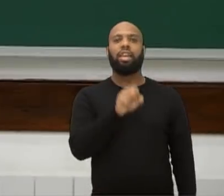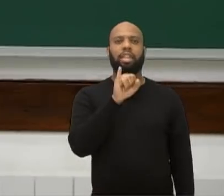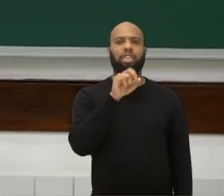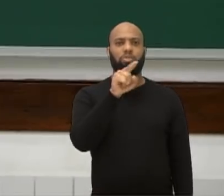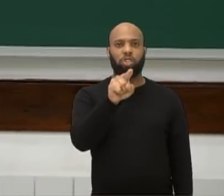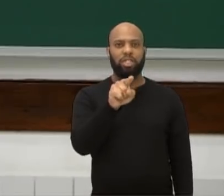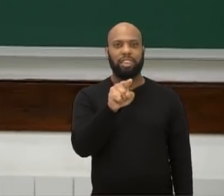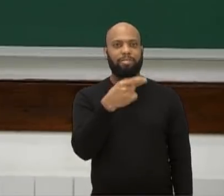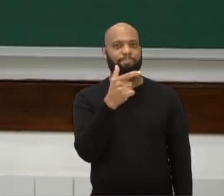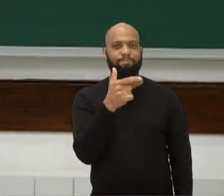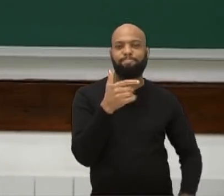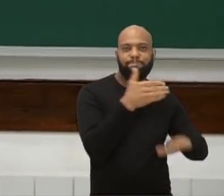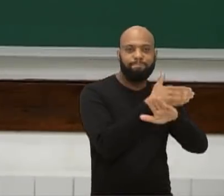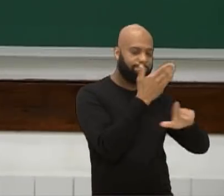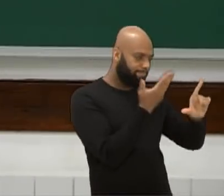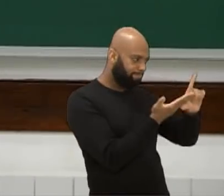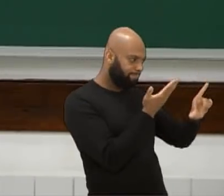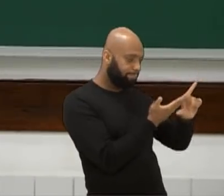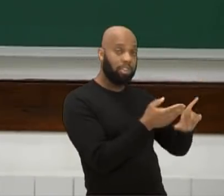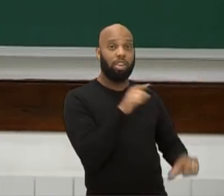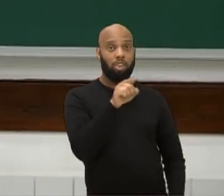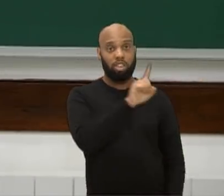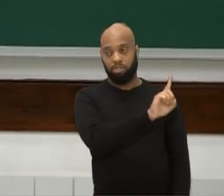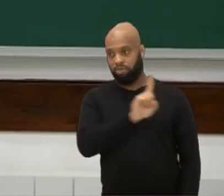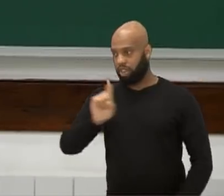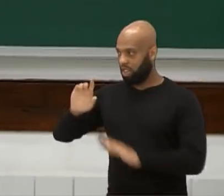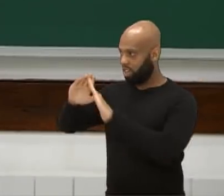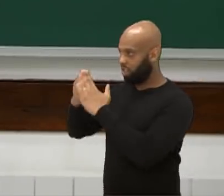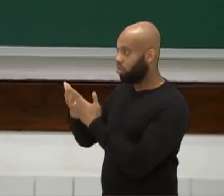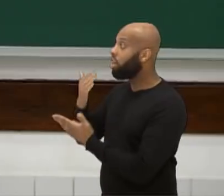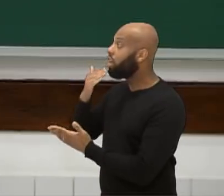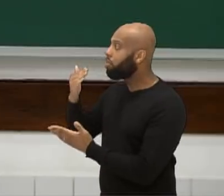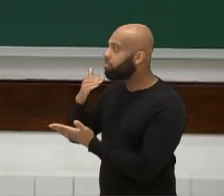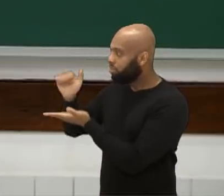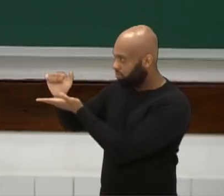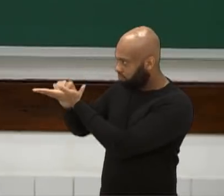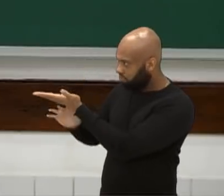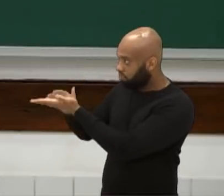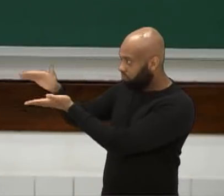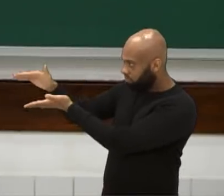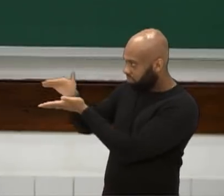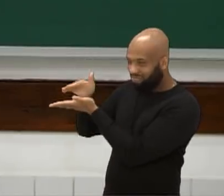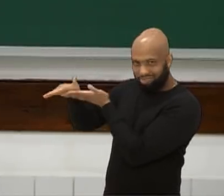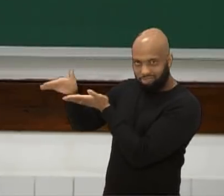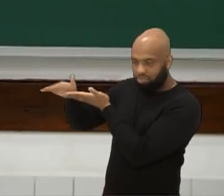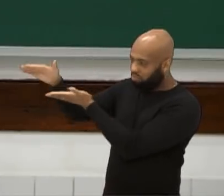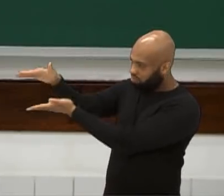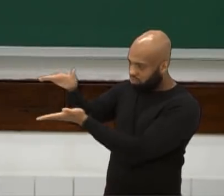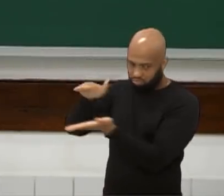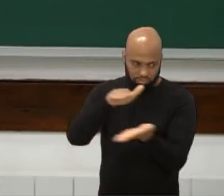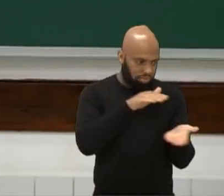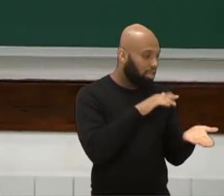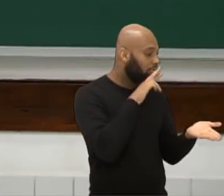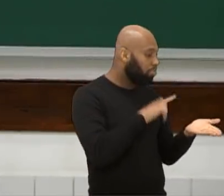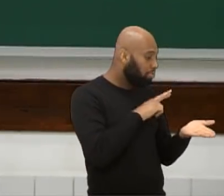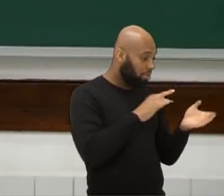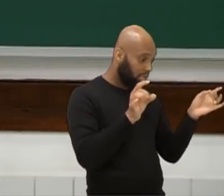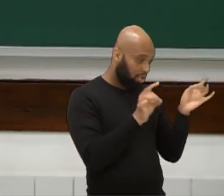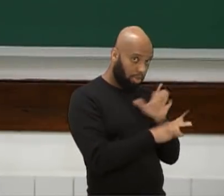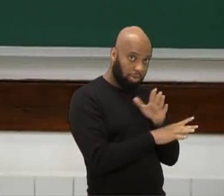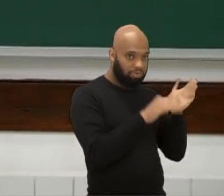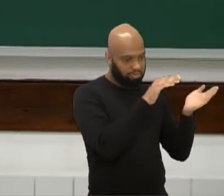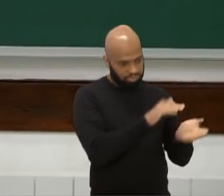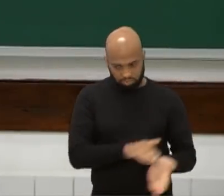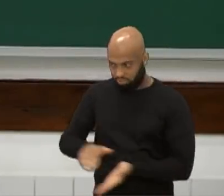você que pega as atividades na escola, não se esqueça de devolvê-las devidamente